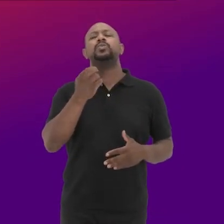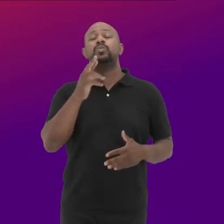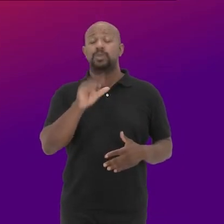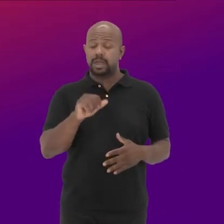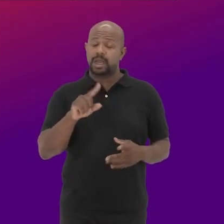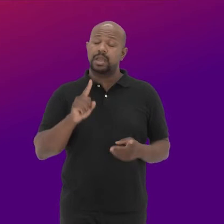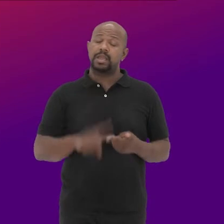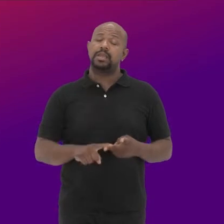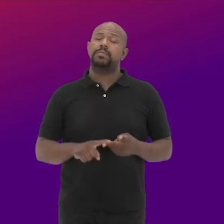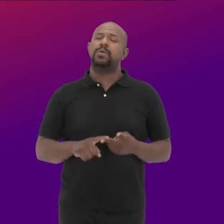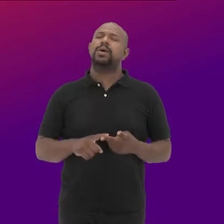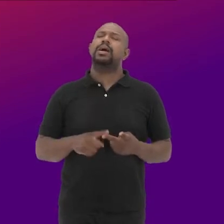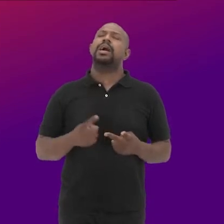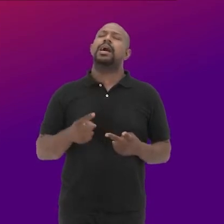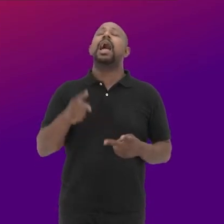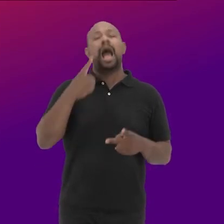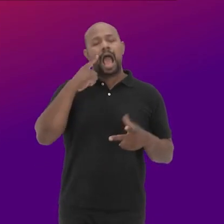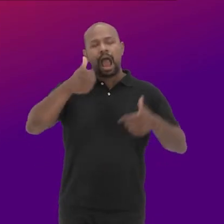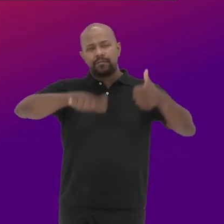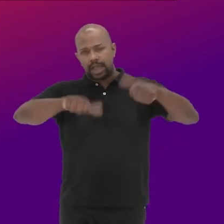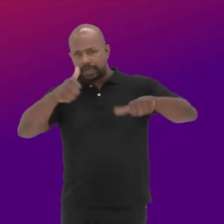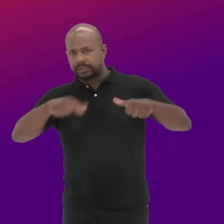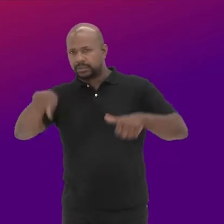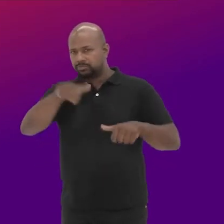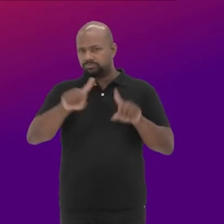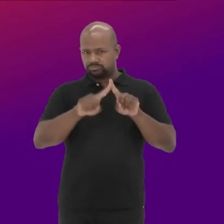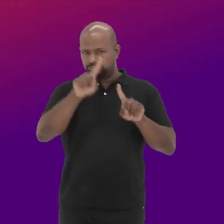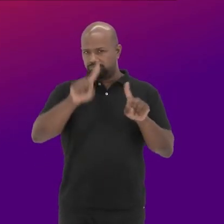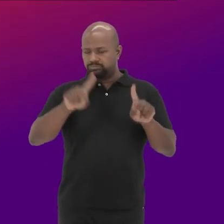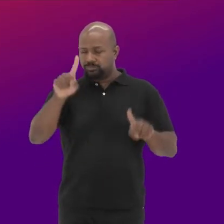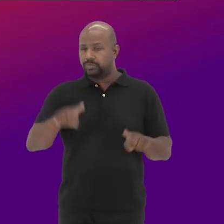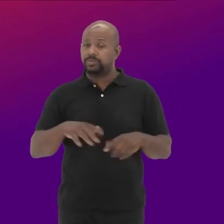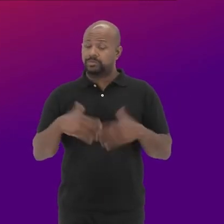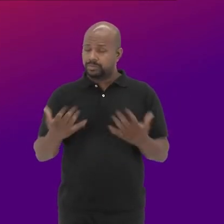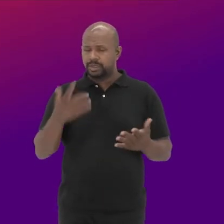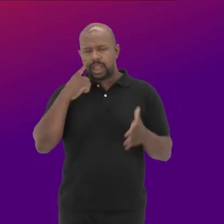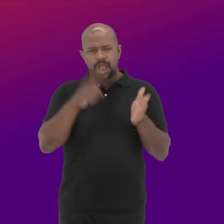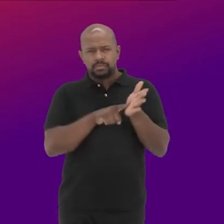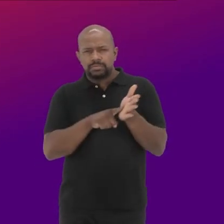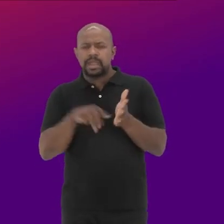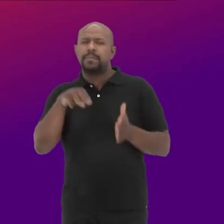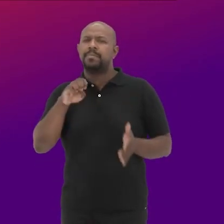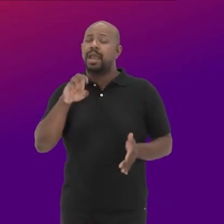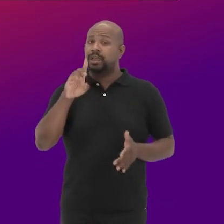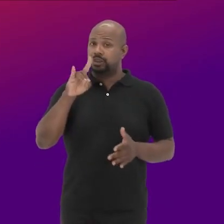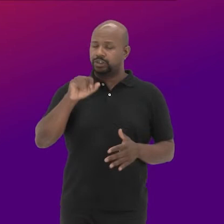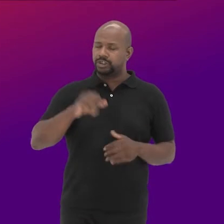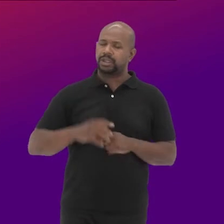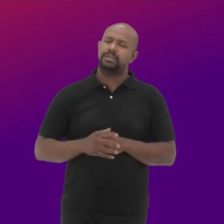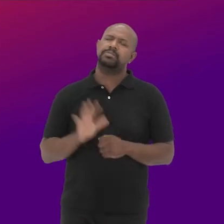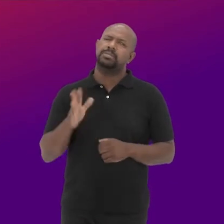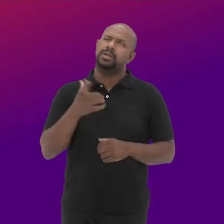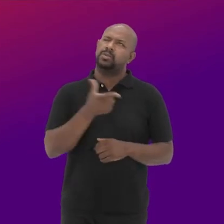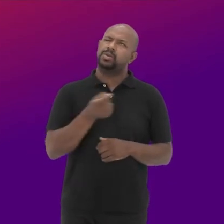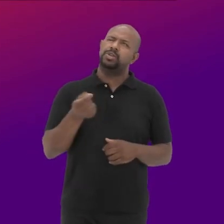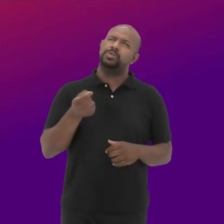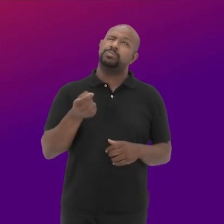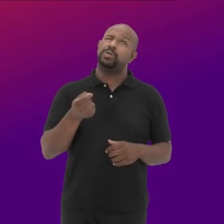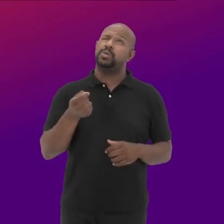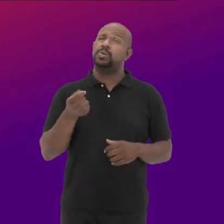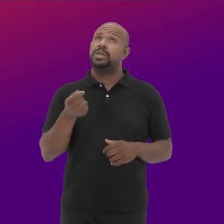e para a avaliação do índice. Avaliamos então que, na média, desde